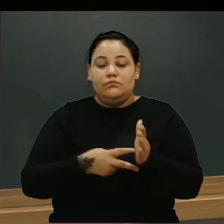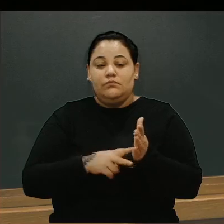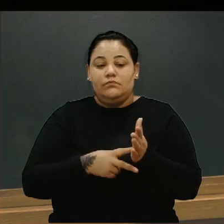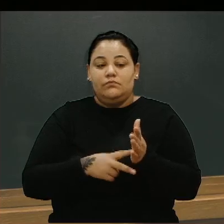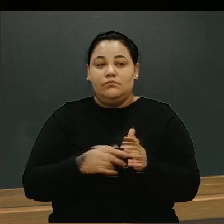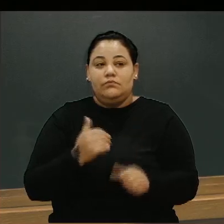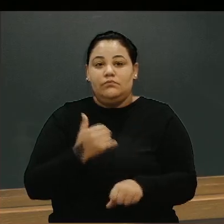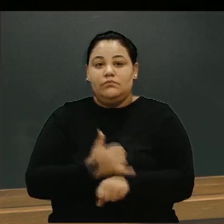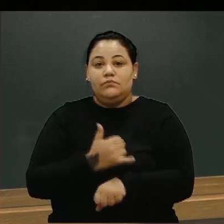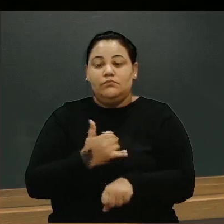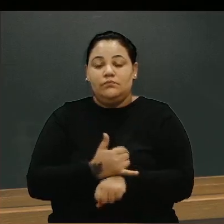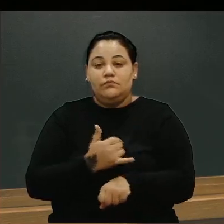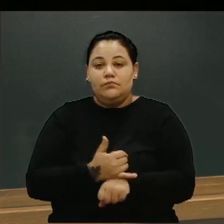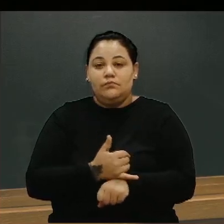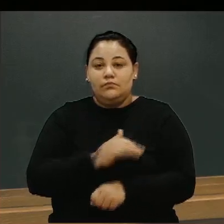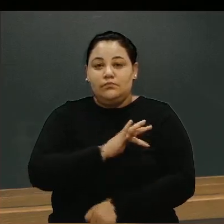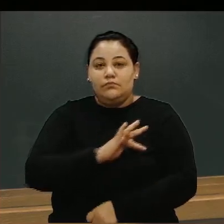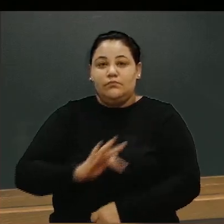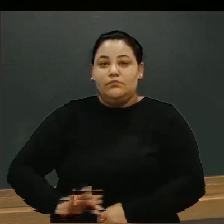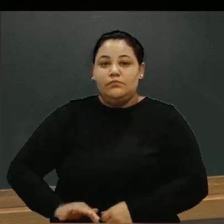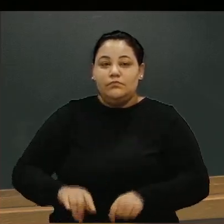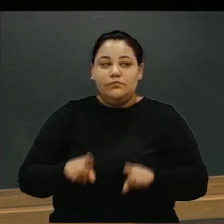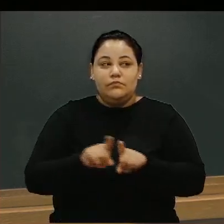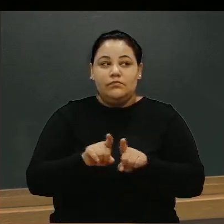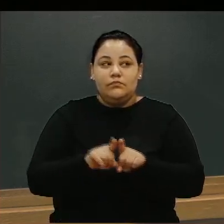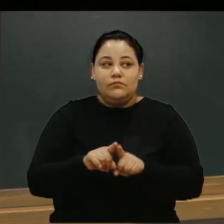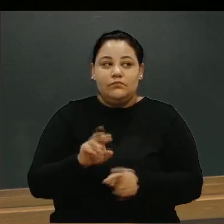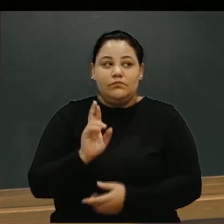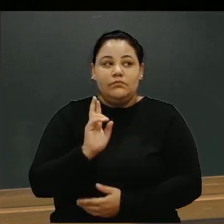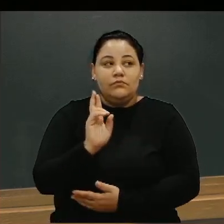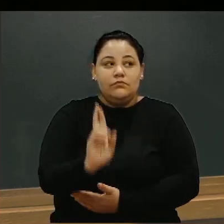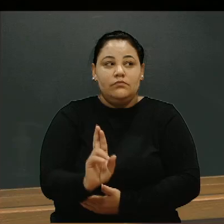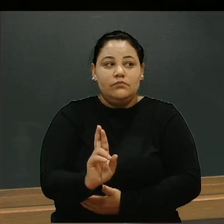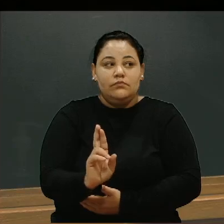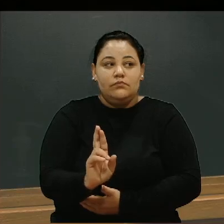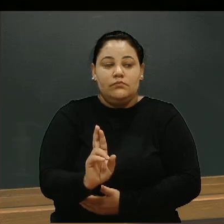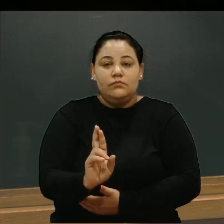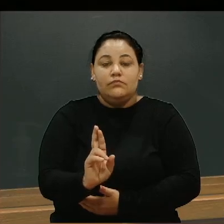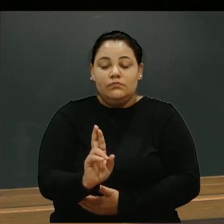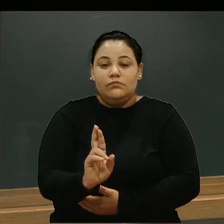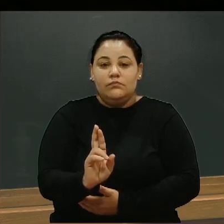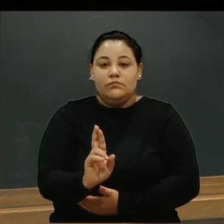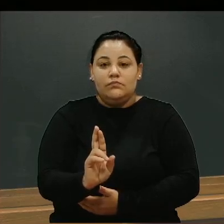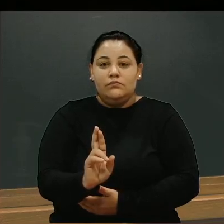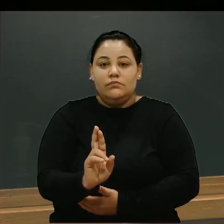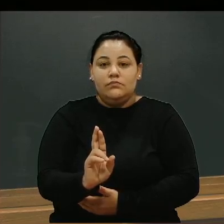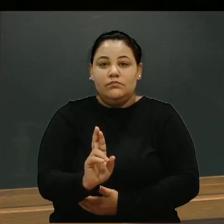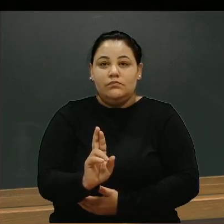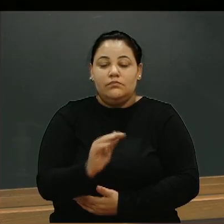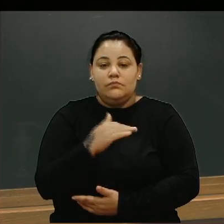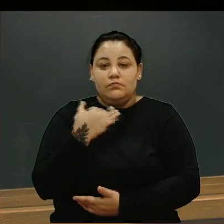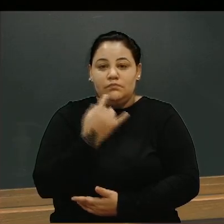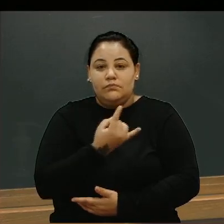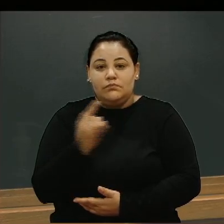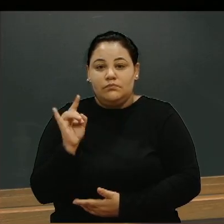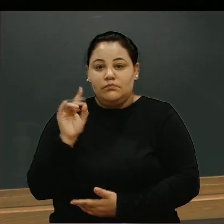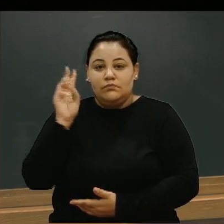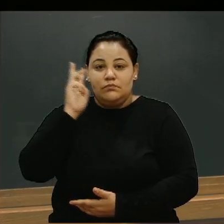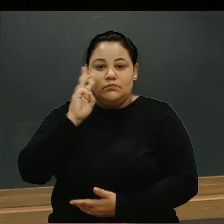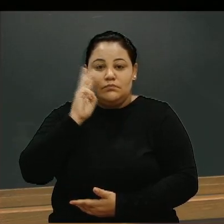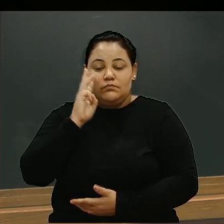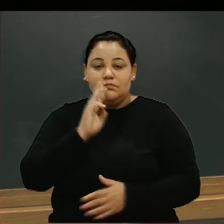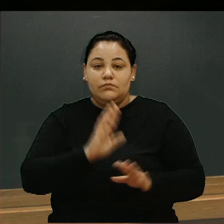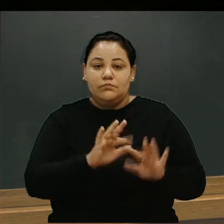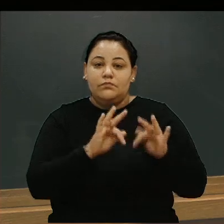Farroupilha e também representante de classe em toda essa região. Ele que faleceu nessa última terça-feira, deixa a família e